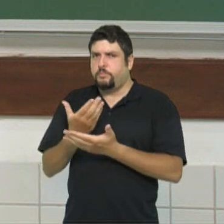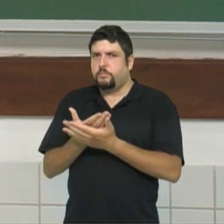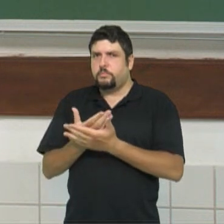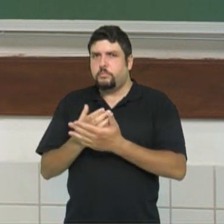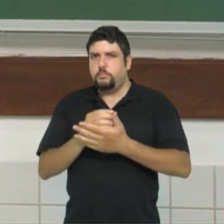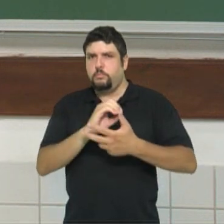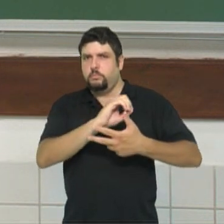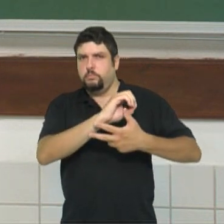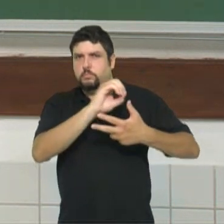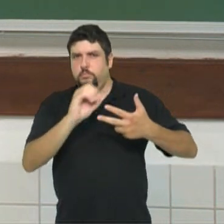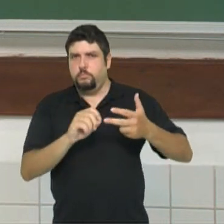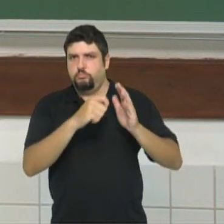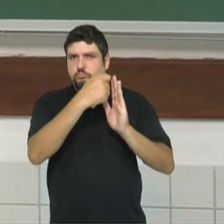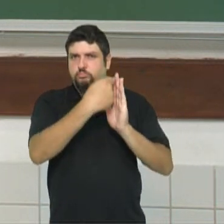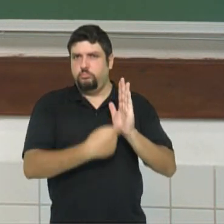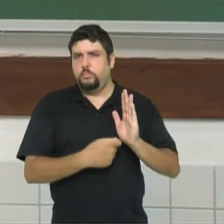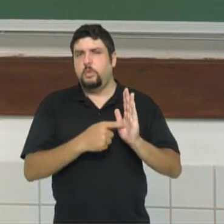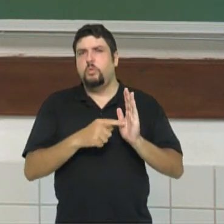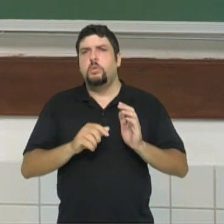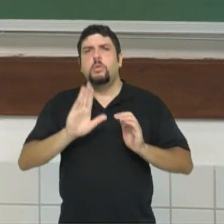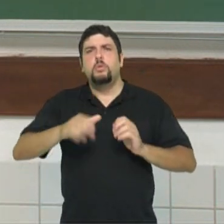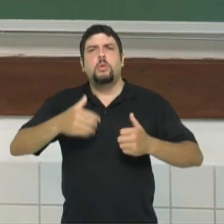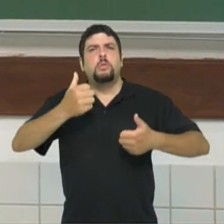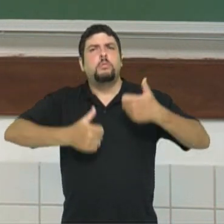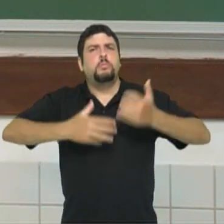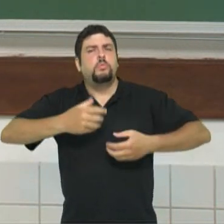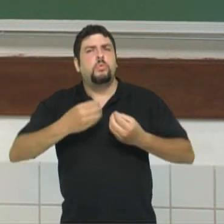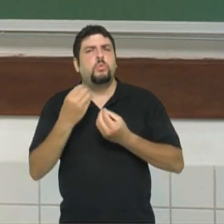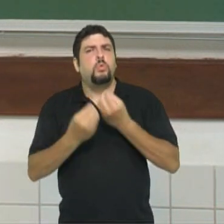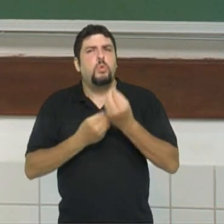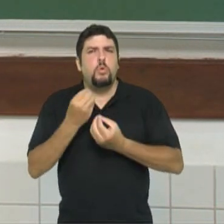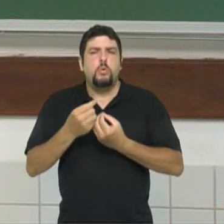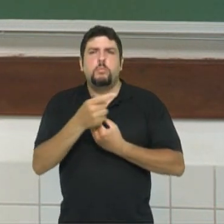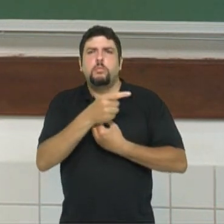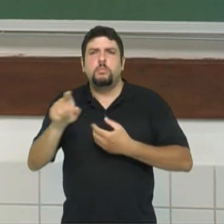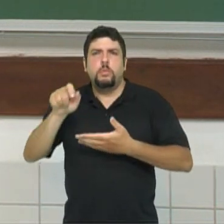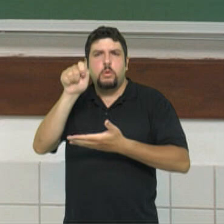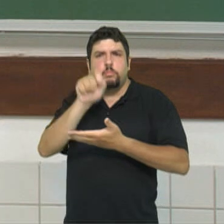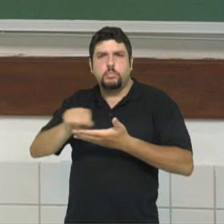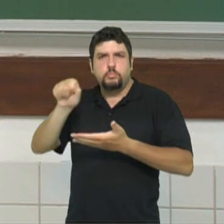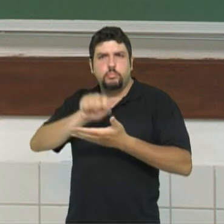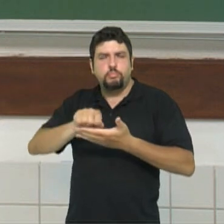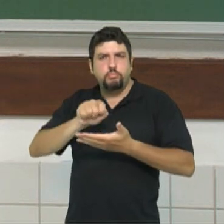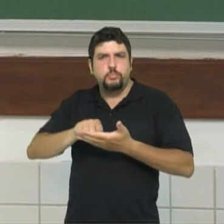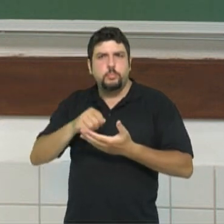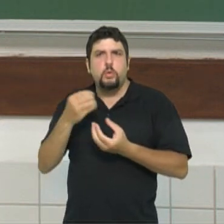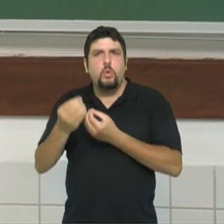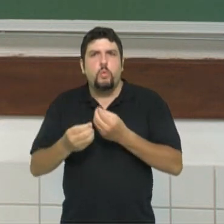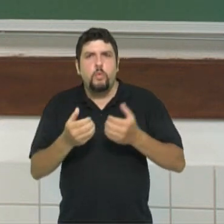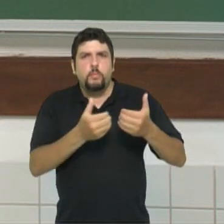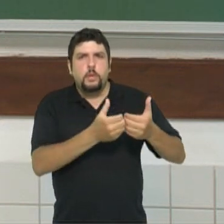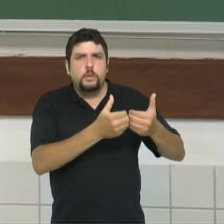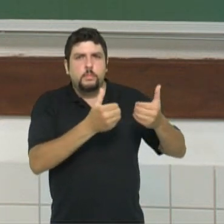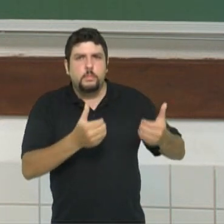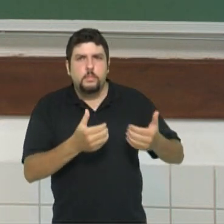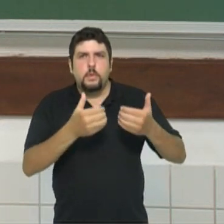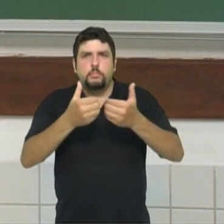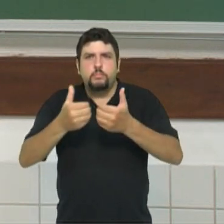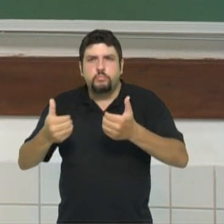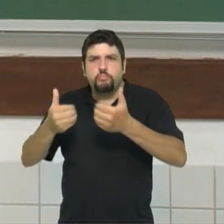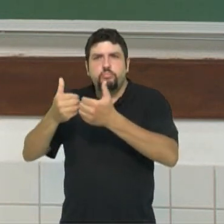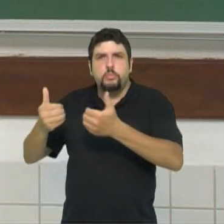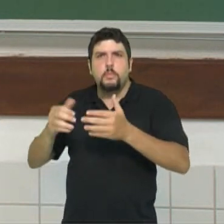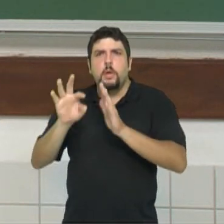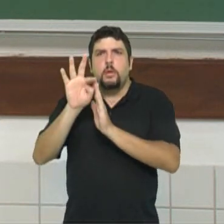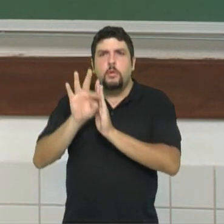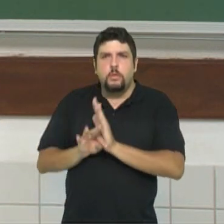redação do Enem, que foi explicado como que deve ser, como que vocês devem separar ali o texto de vocês.